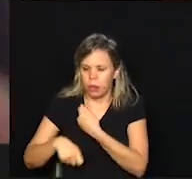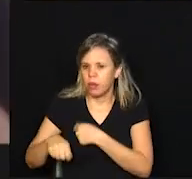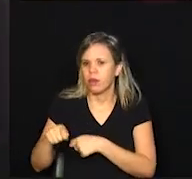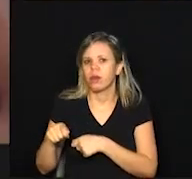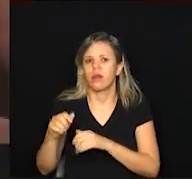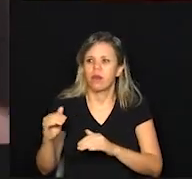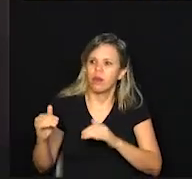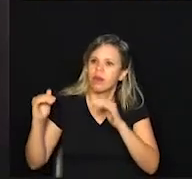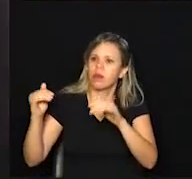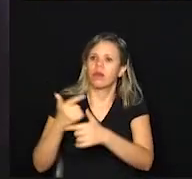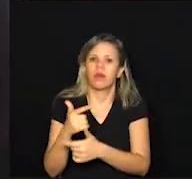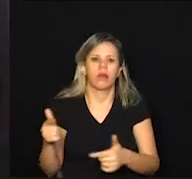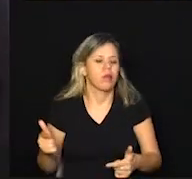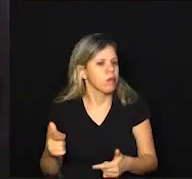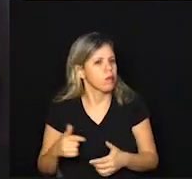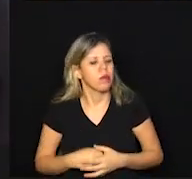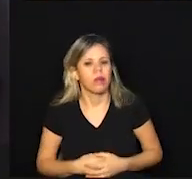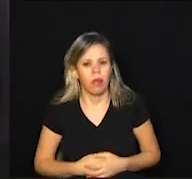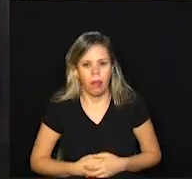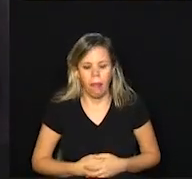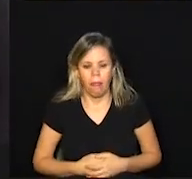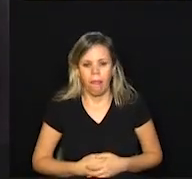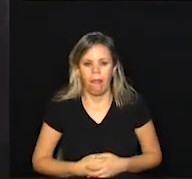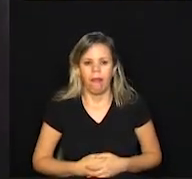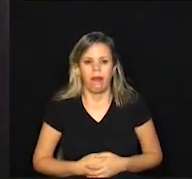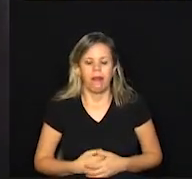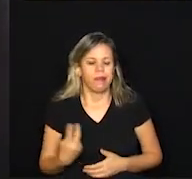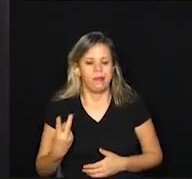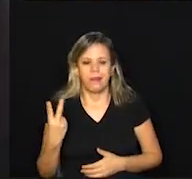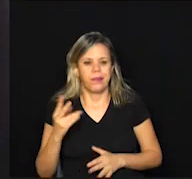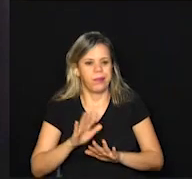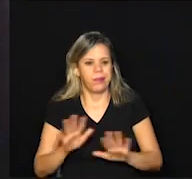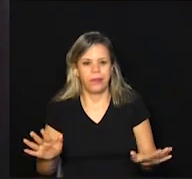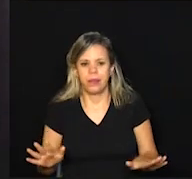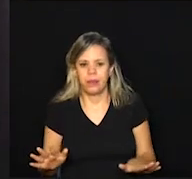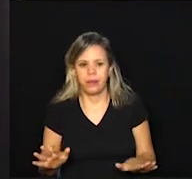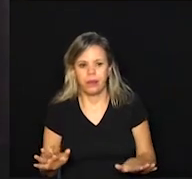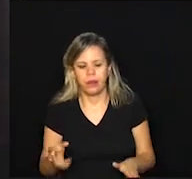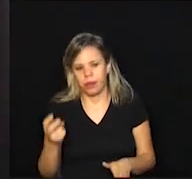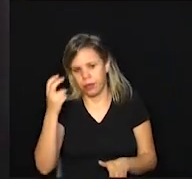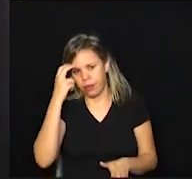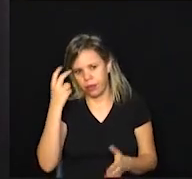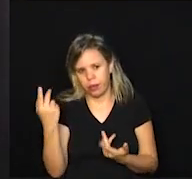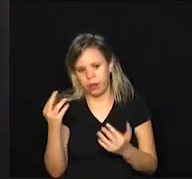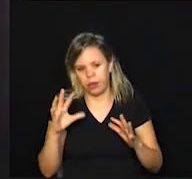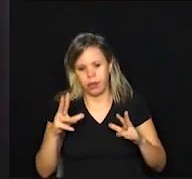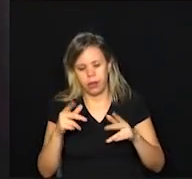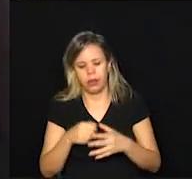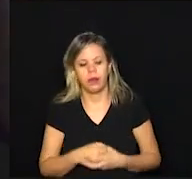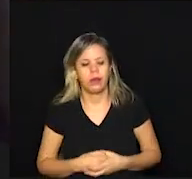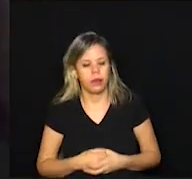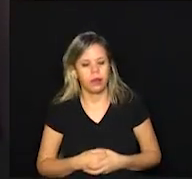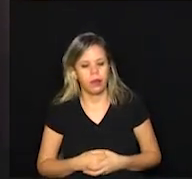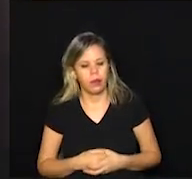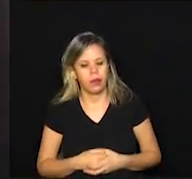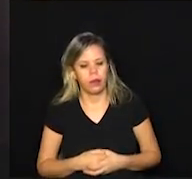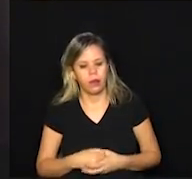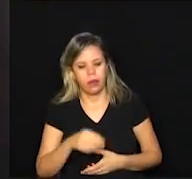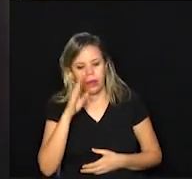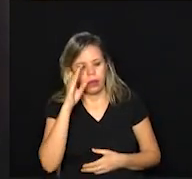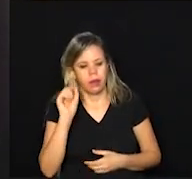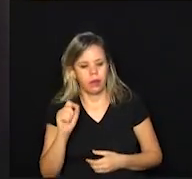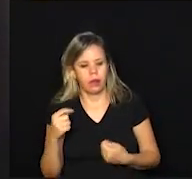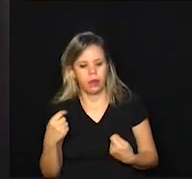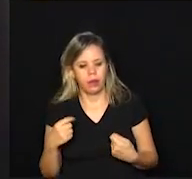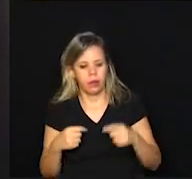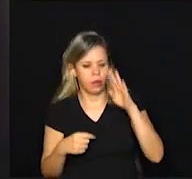elitista uma gestão que não é que não valoriza a cultura como um todo né E fundamentalmente